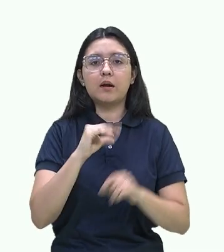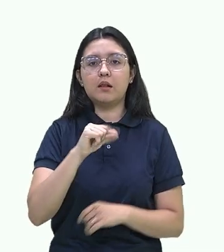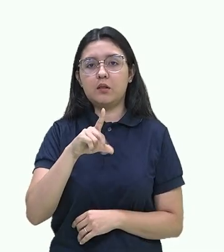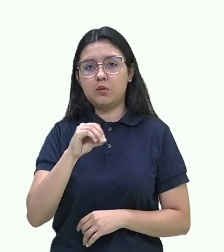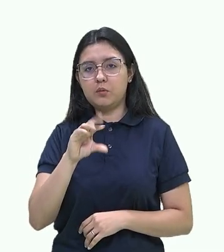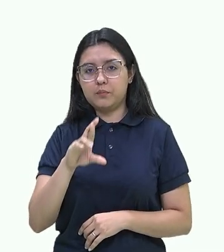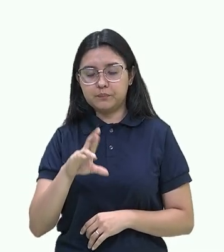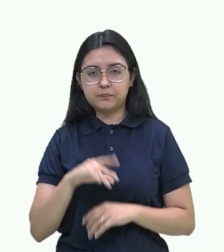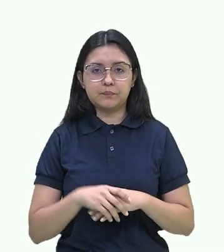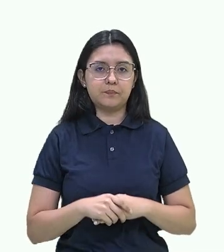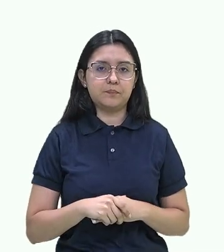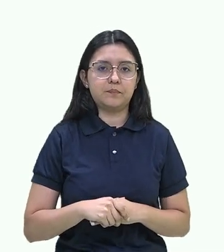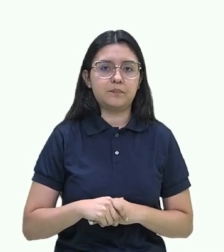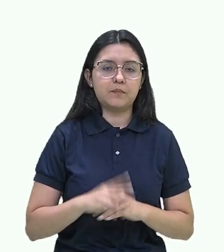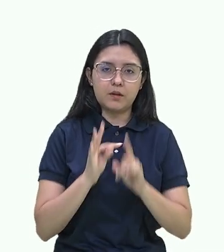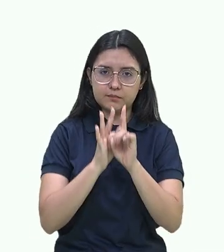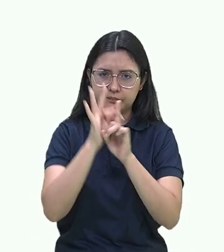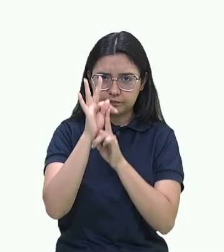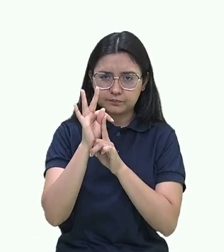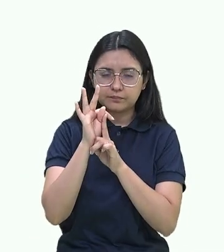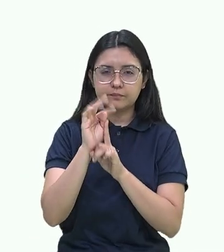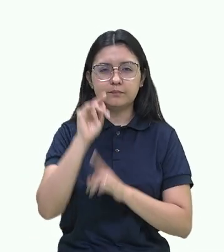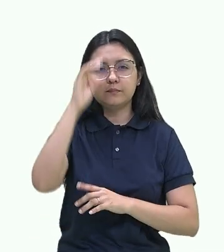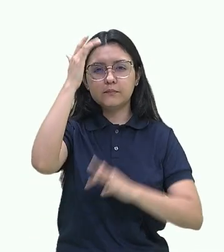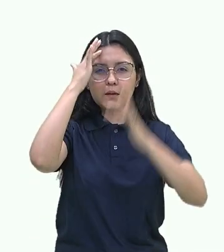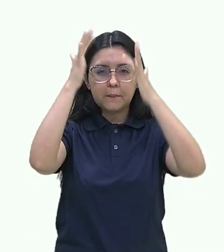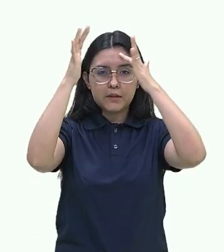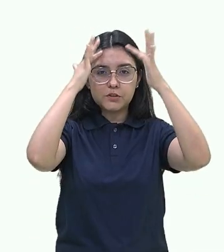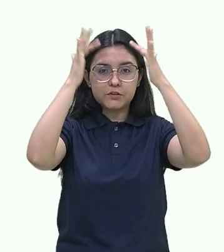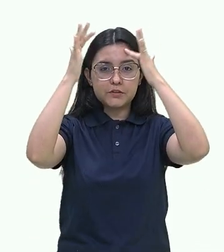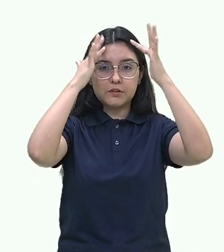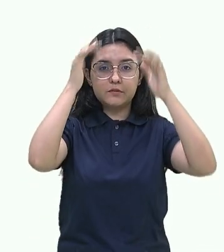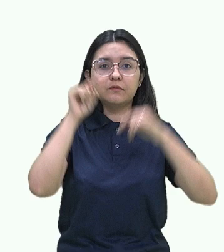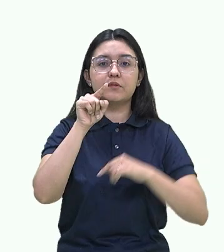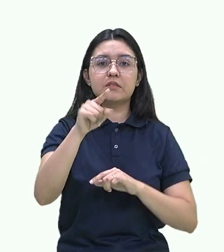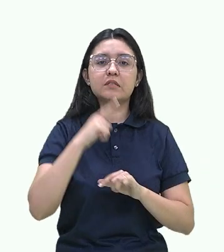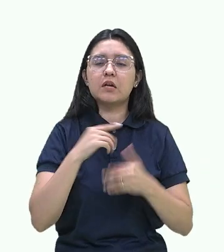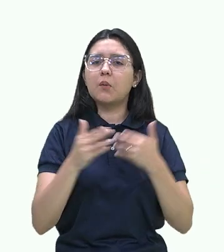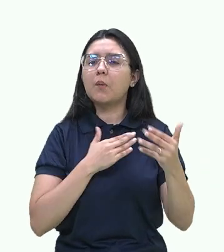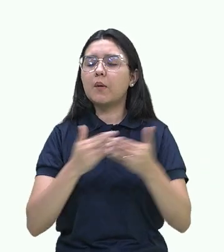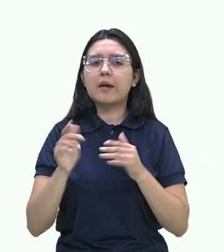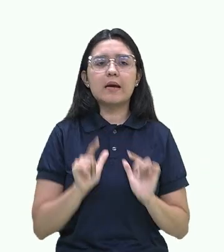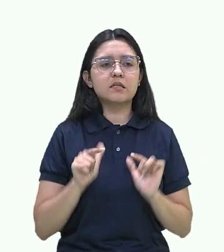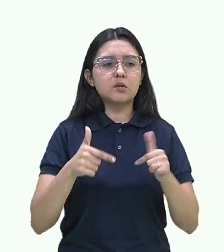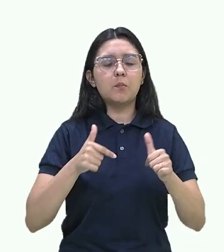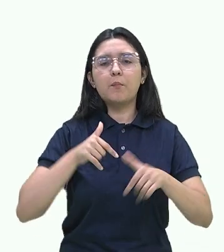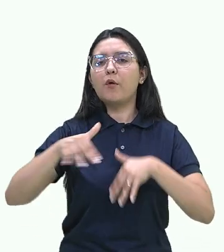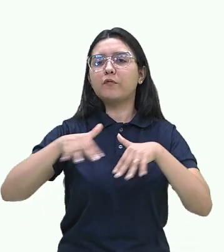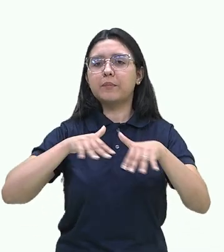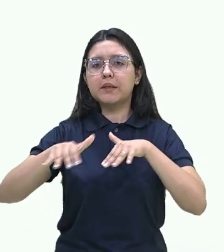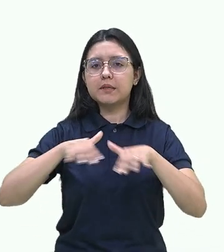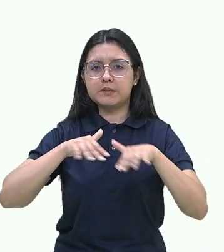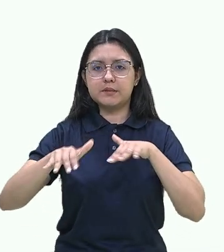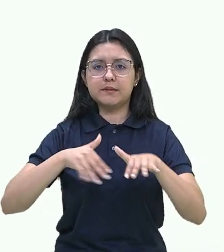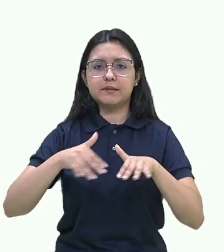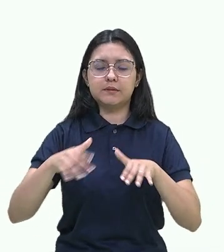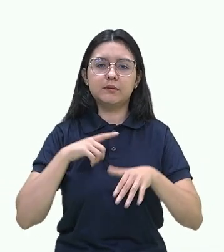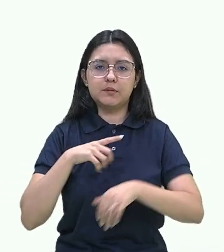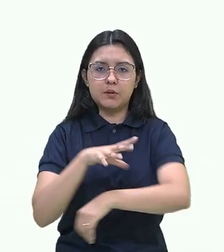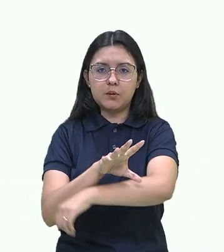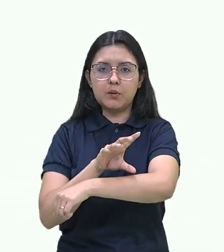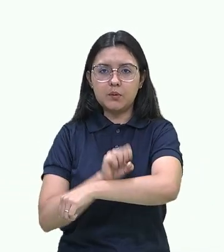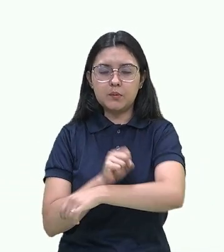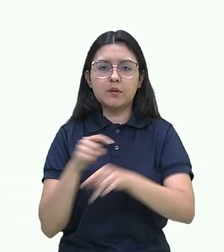calor. Imagine que quando você está em qualquer atividade de movimentação, contração